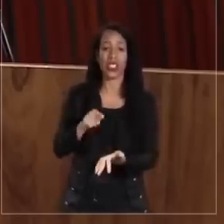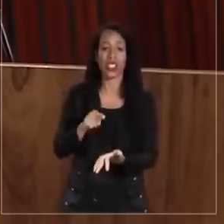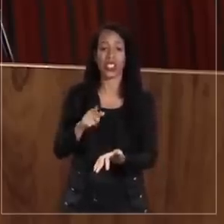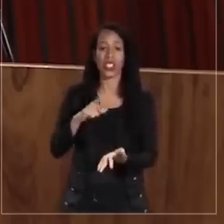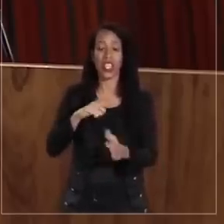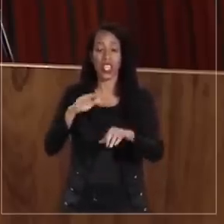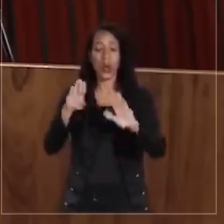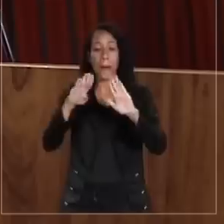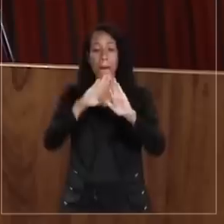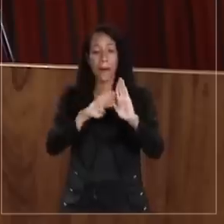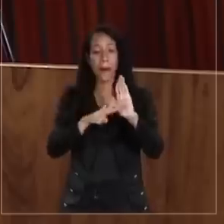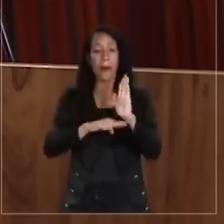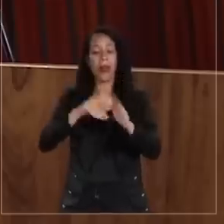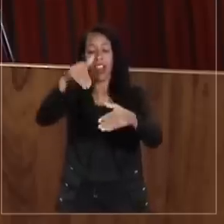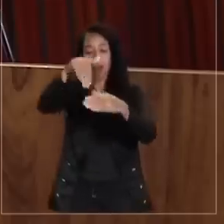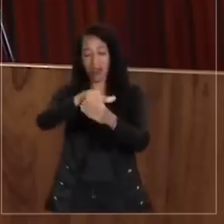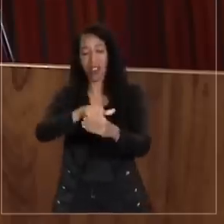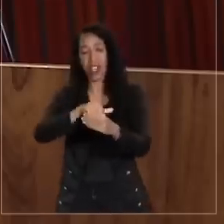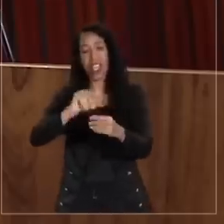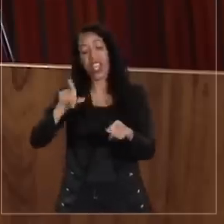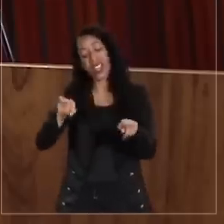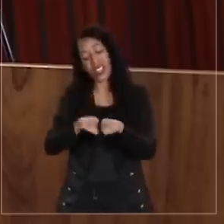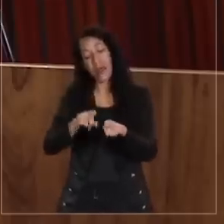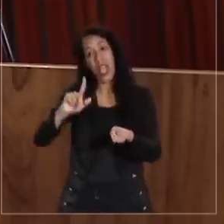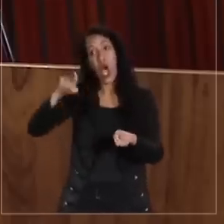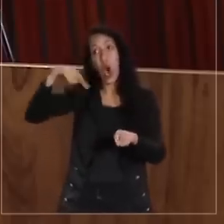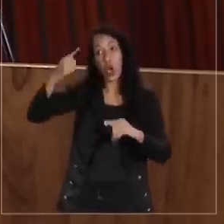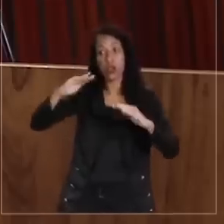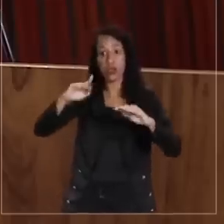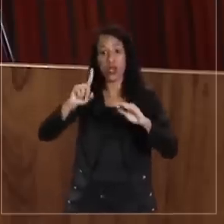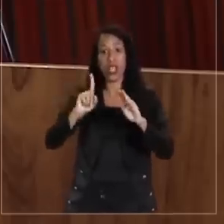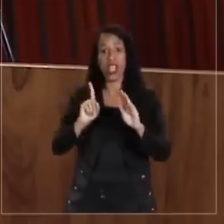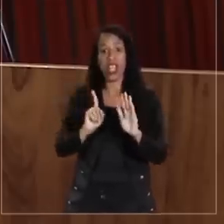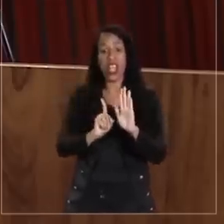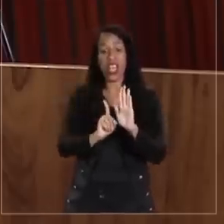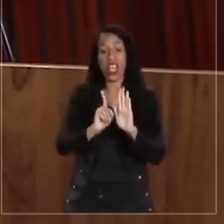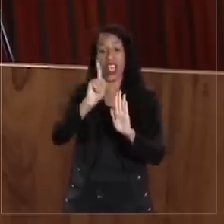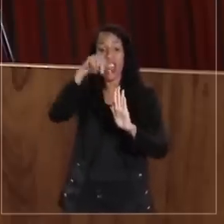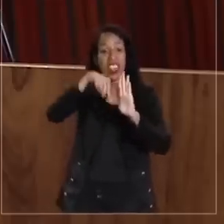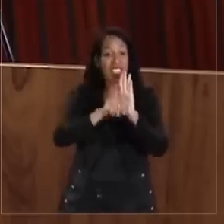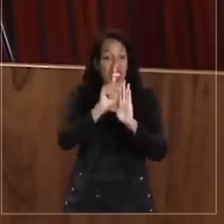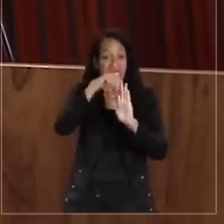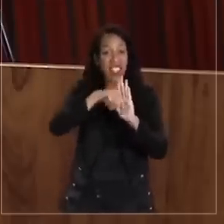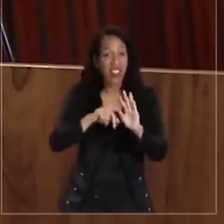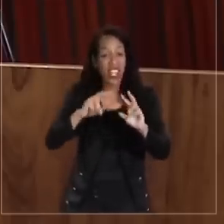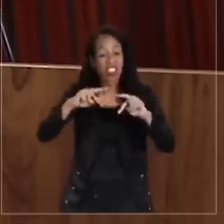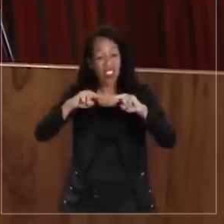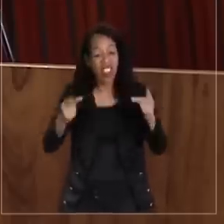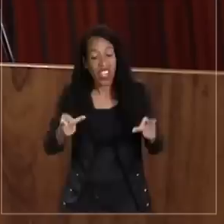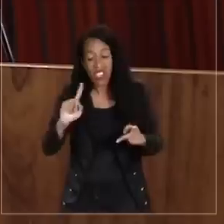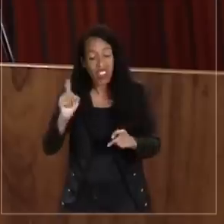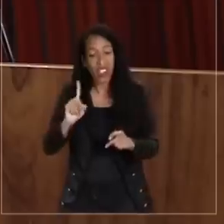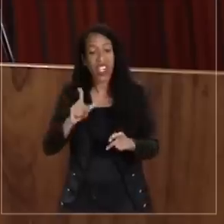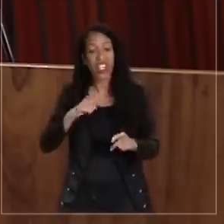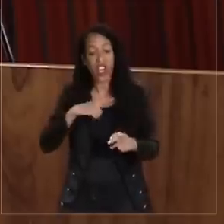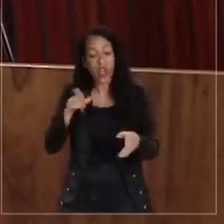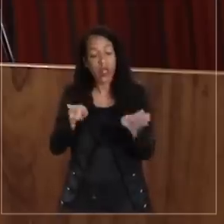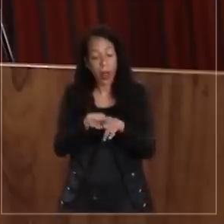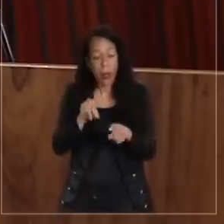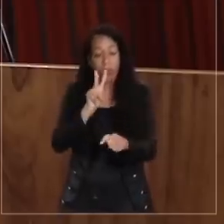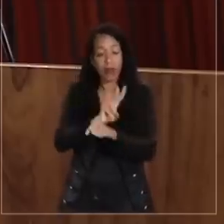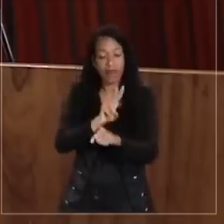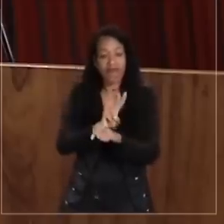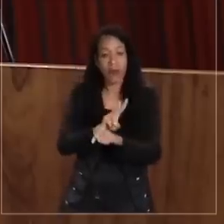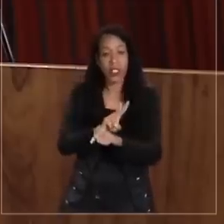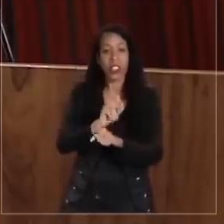no plano eleitoral e até em outros níveis, em todos os ramos do direito, no eleitoral não é diferente, por isso estou acompanhando exatamente